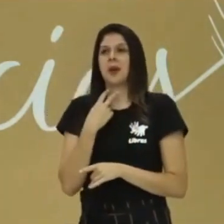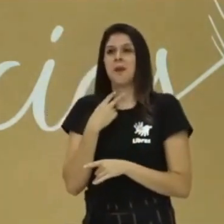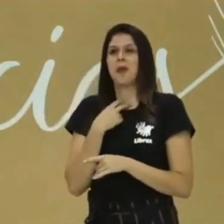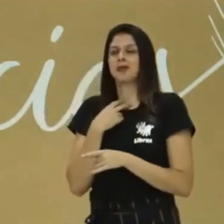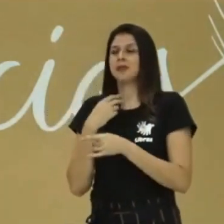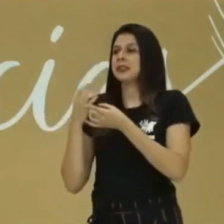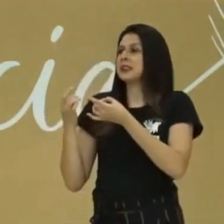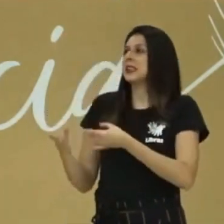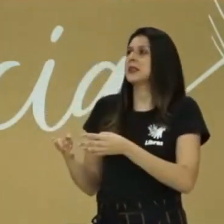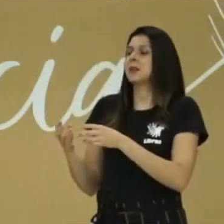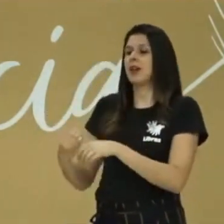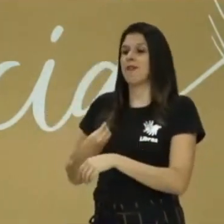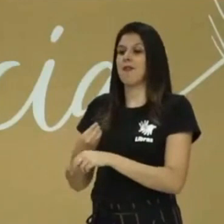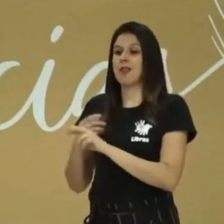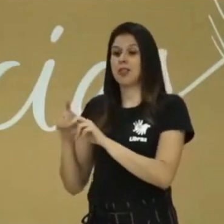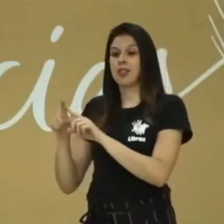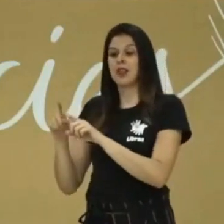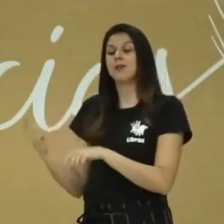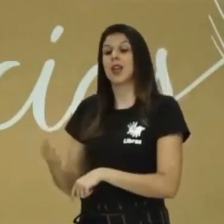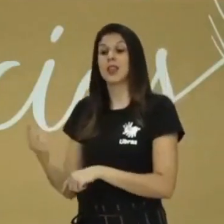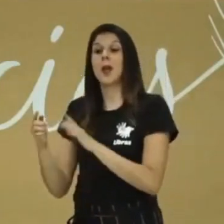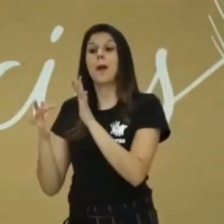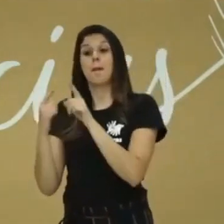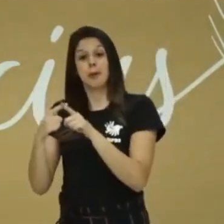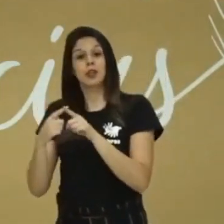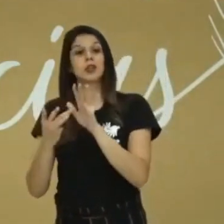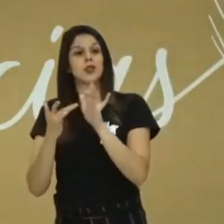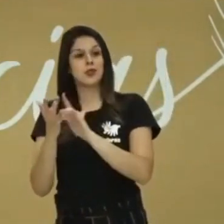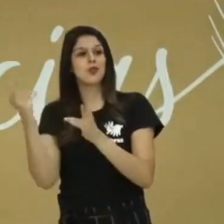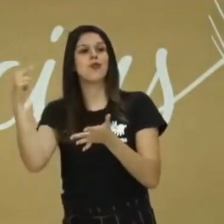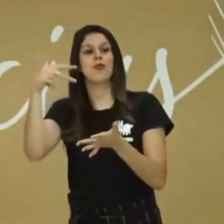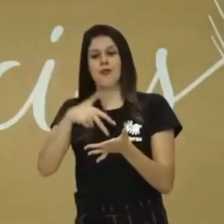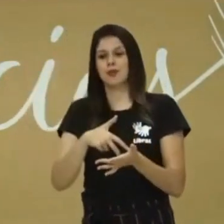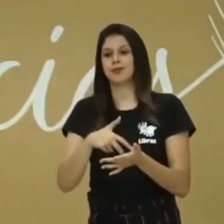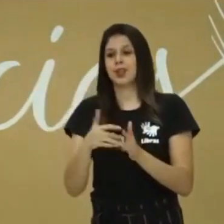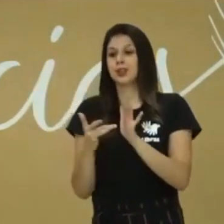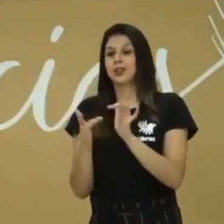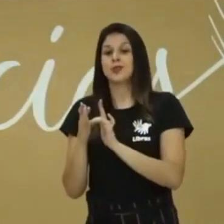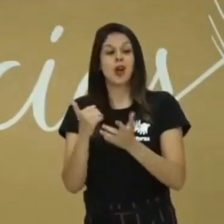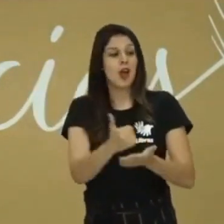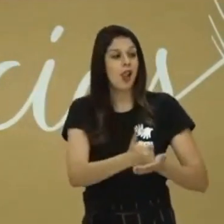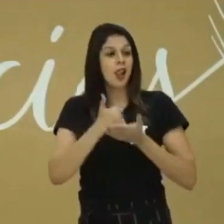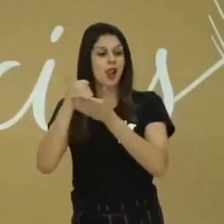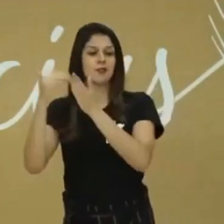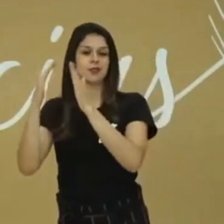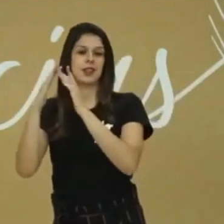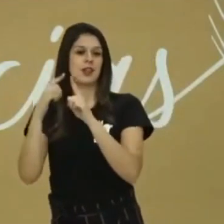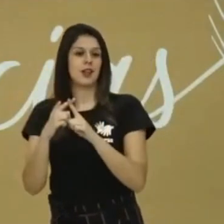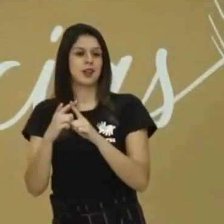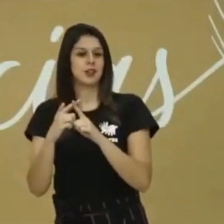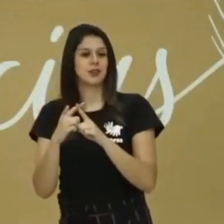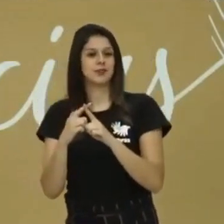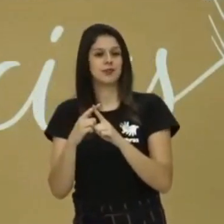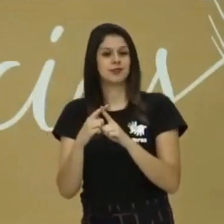eternidade porque ele está voltando E ele virá para buscar a sua igreja ele virá para